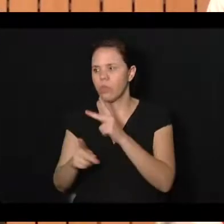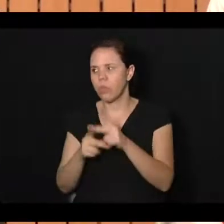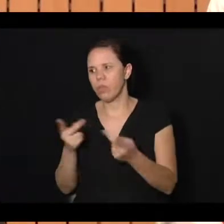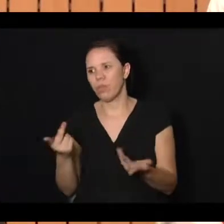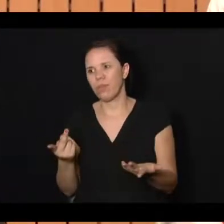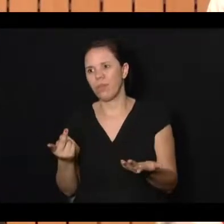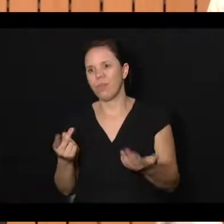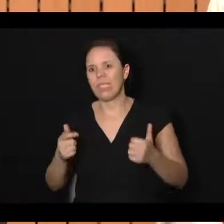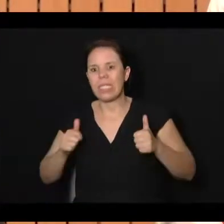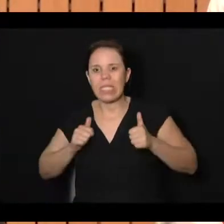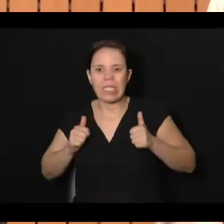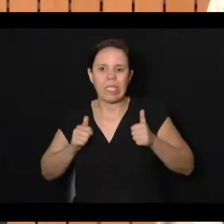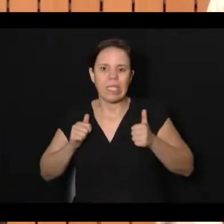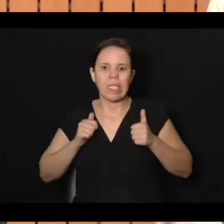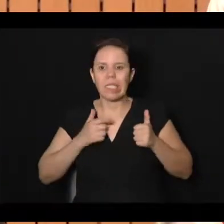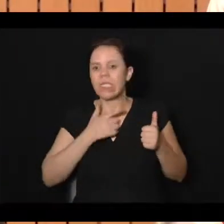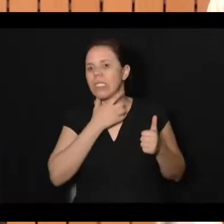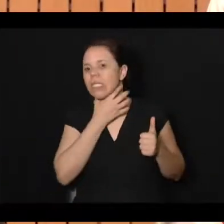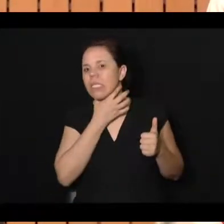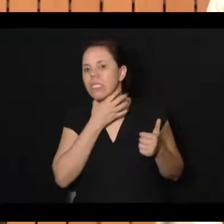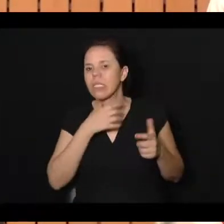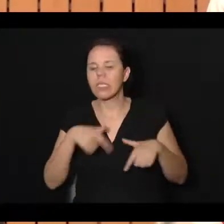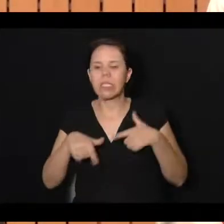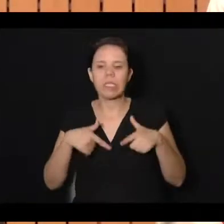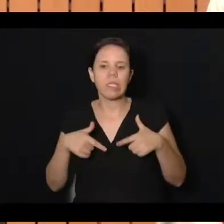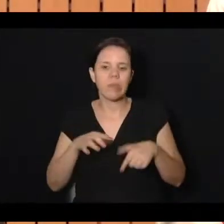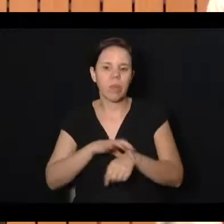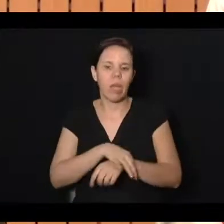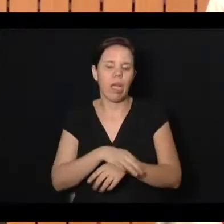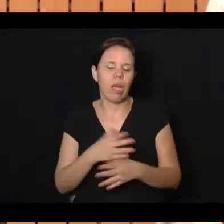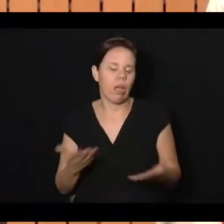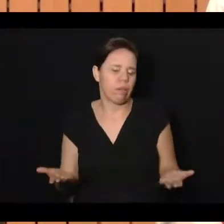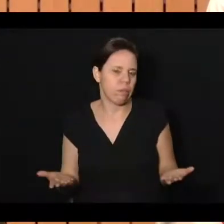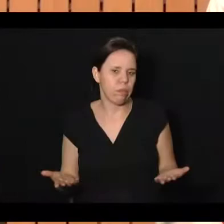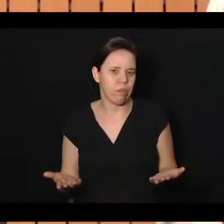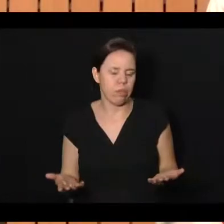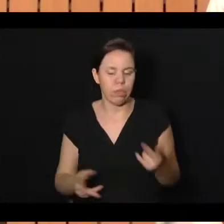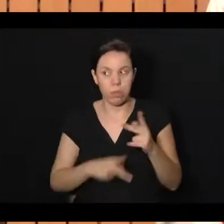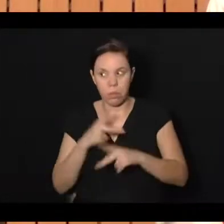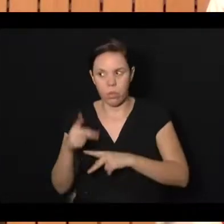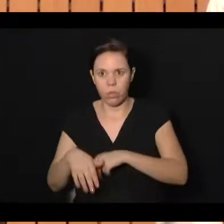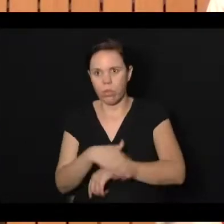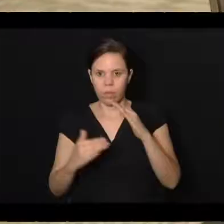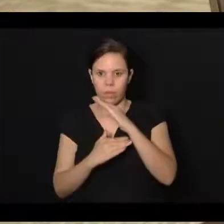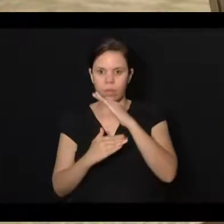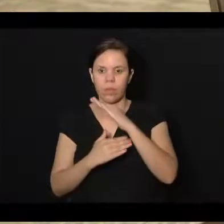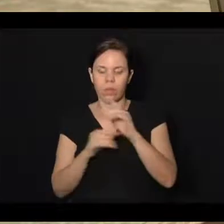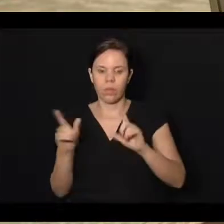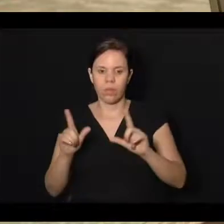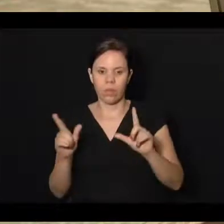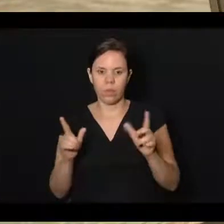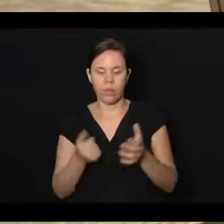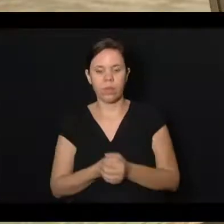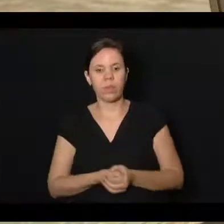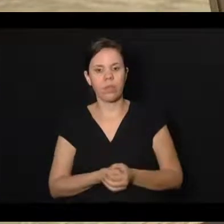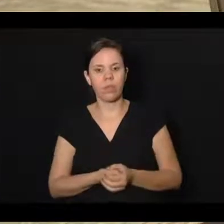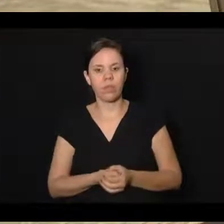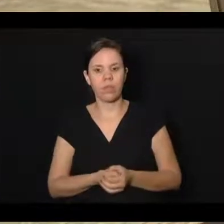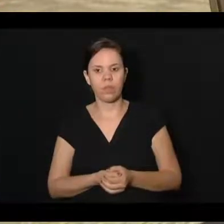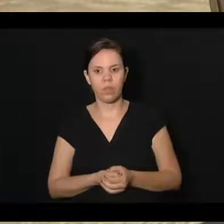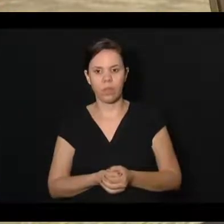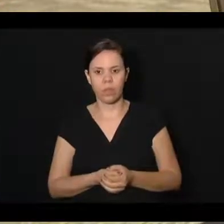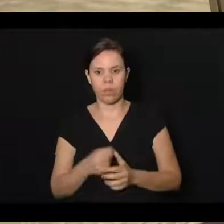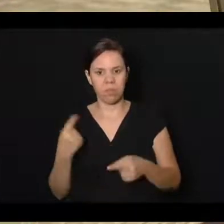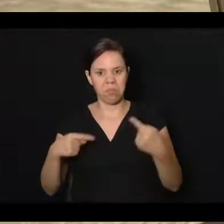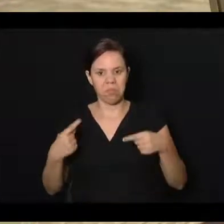tendo dificuldade de acessar o mercado de trabalho e na população de rua isso é muito gritantes relevância desse